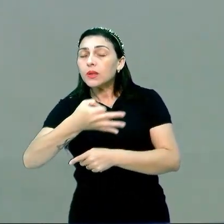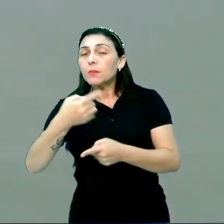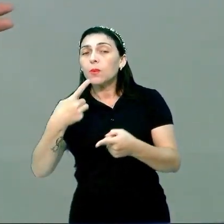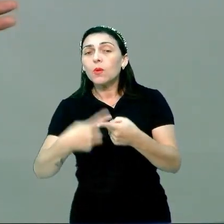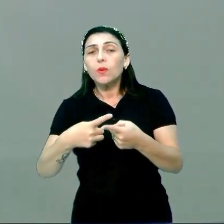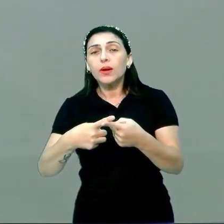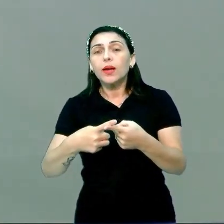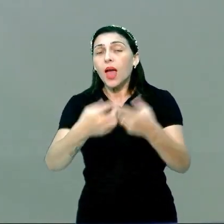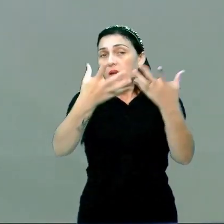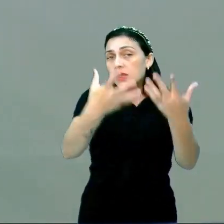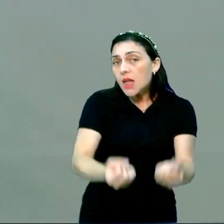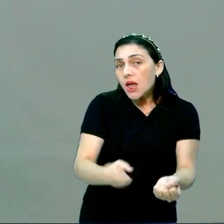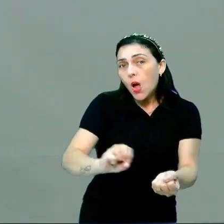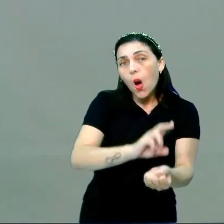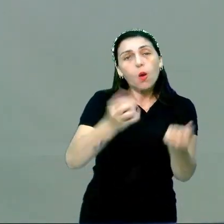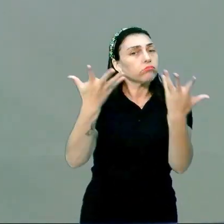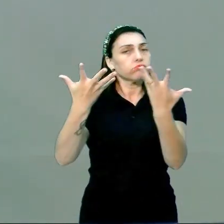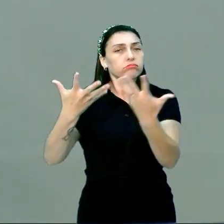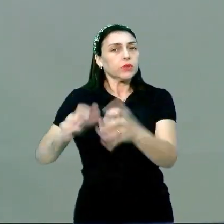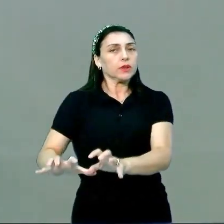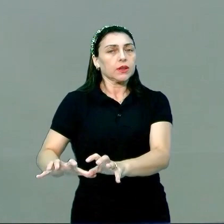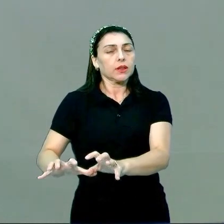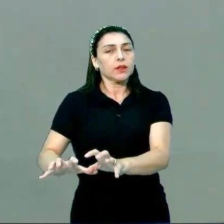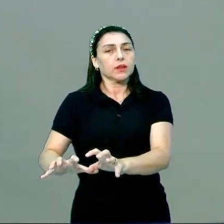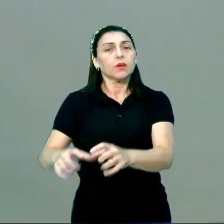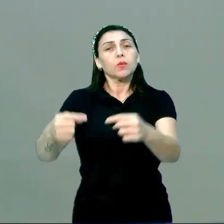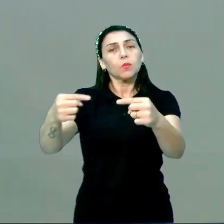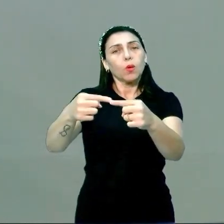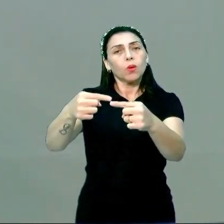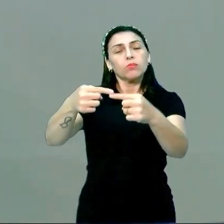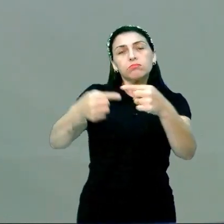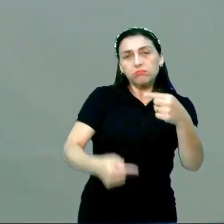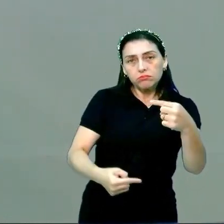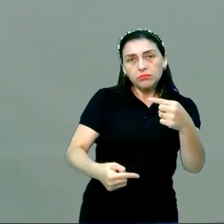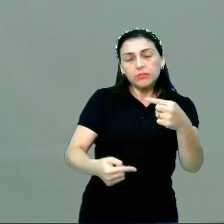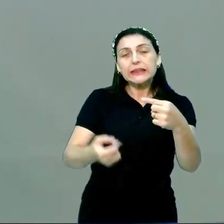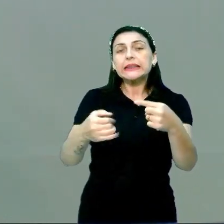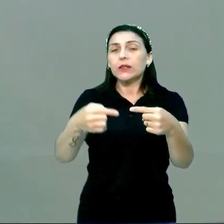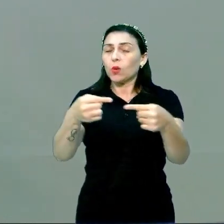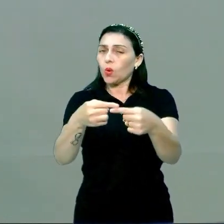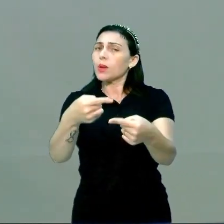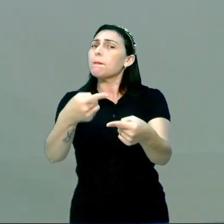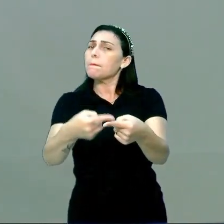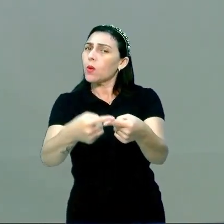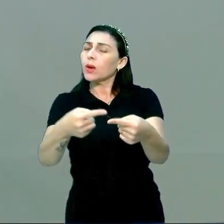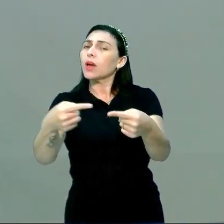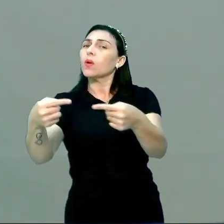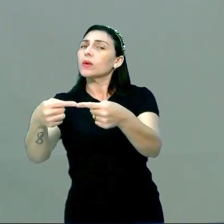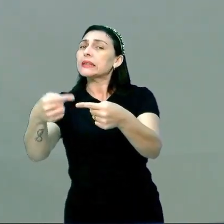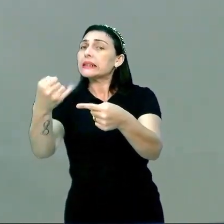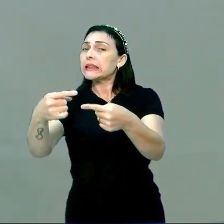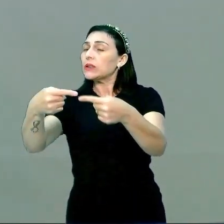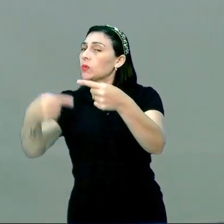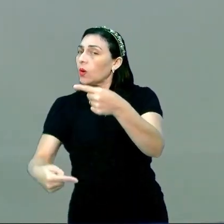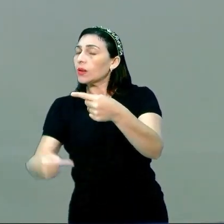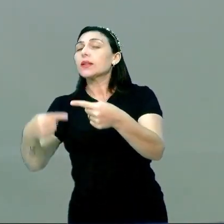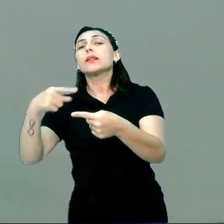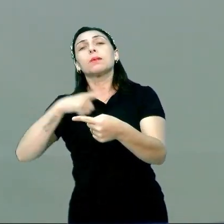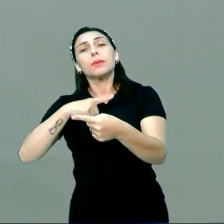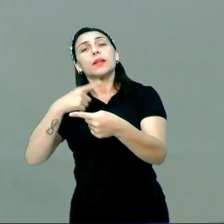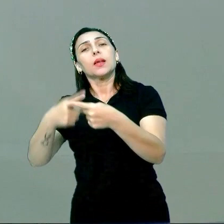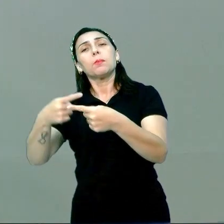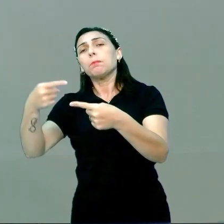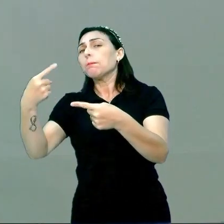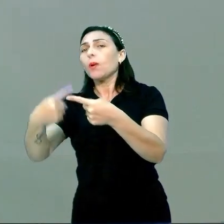ou é a favor ou é contra, né, geralmente. Ou você discorda ou você concorda. E se concorda, tem um porquê concorda, e se discorda, também tem um